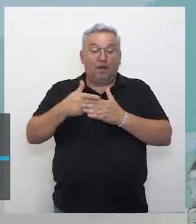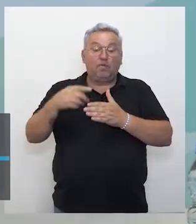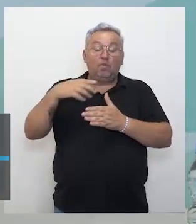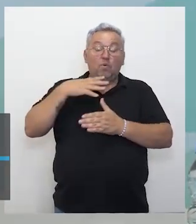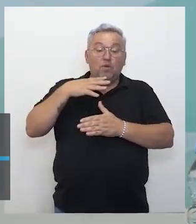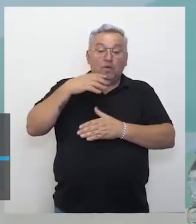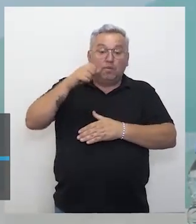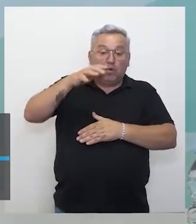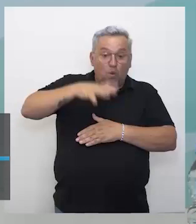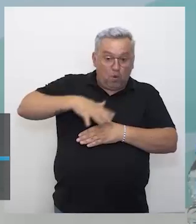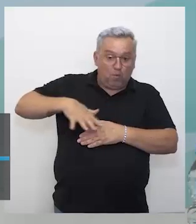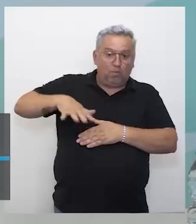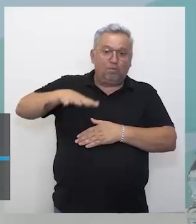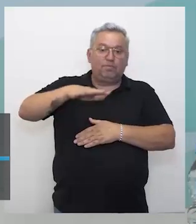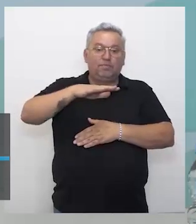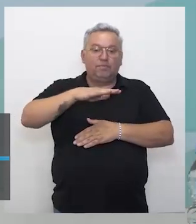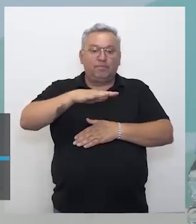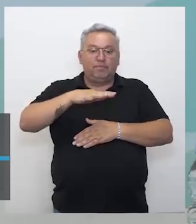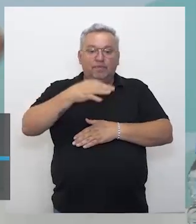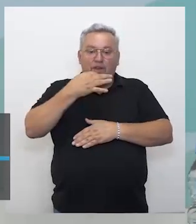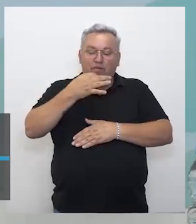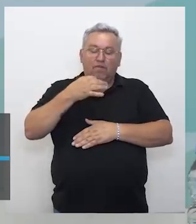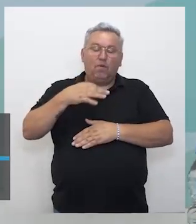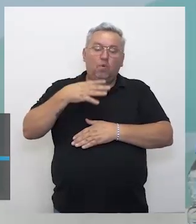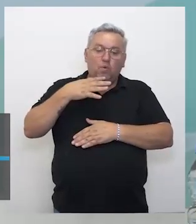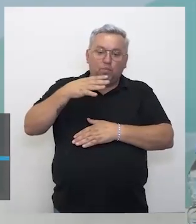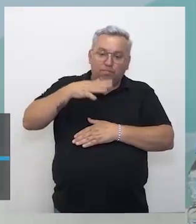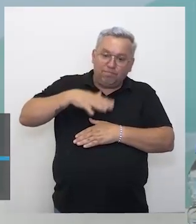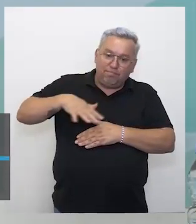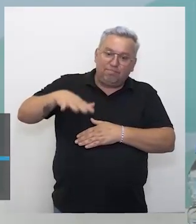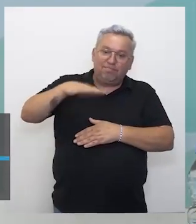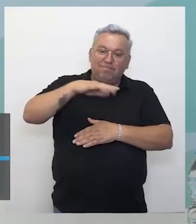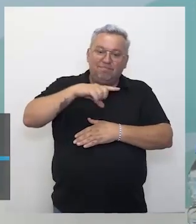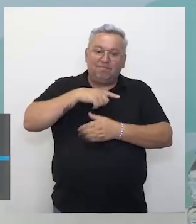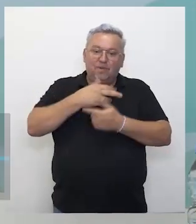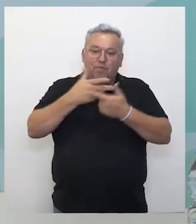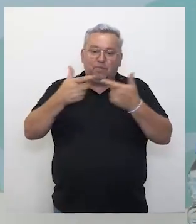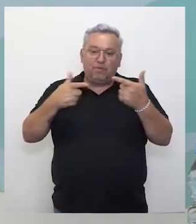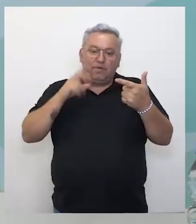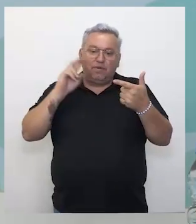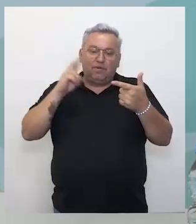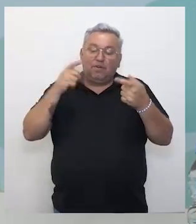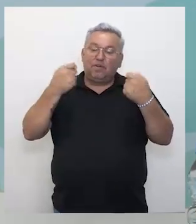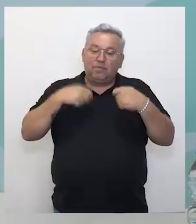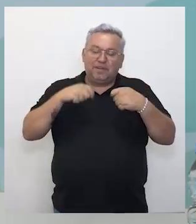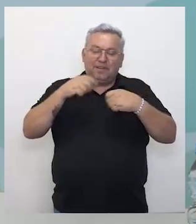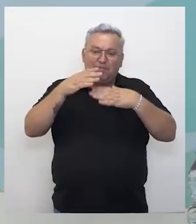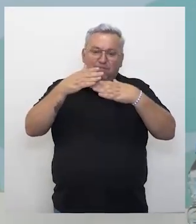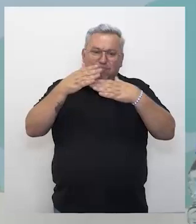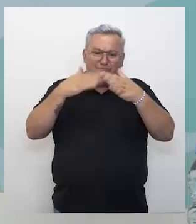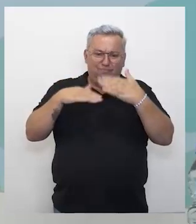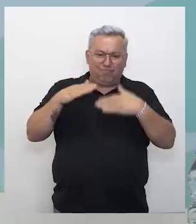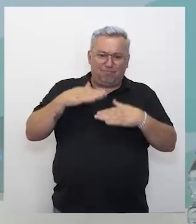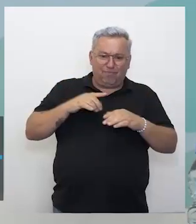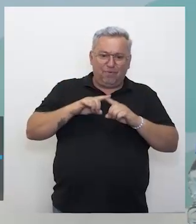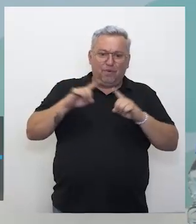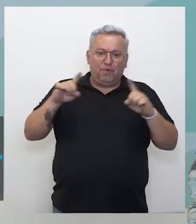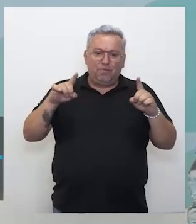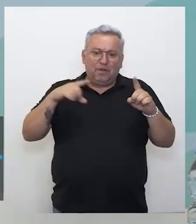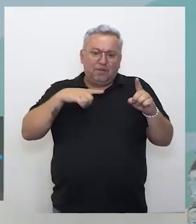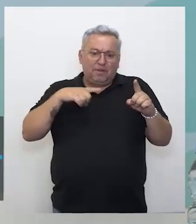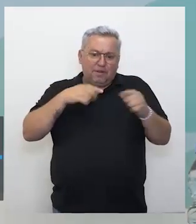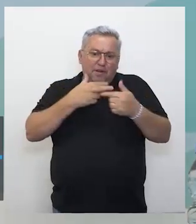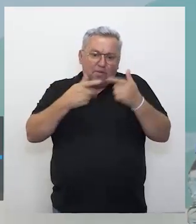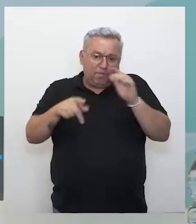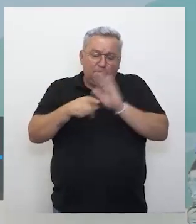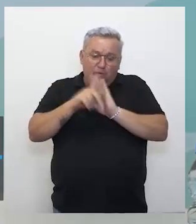né? Então, a gente falou que o senso comum, a gente sabe que existem muitas coisas do senso comum que a gente precisa desconstruir, mas tem muitas coisas do senso comum que são parte